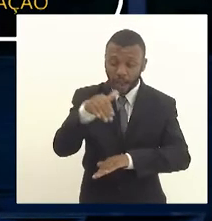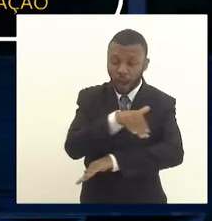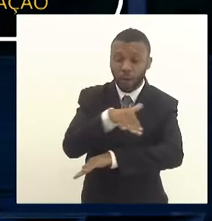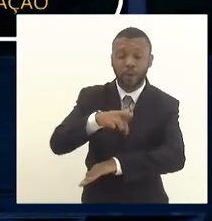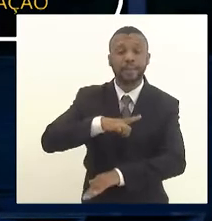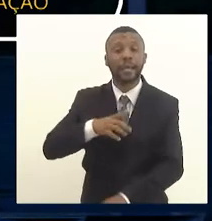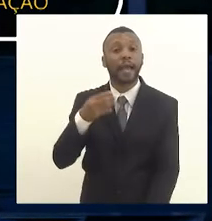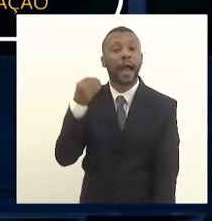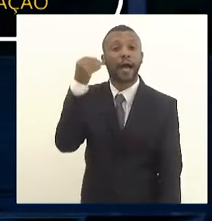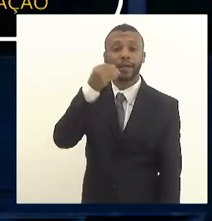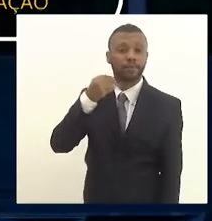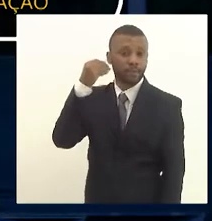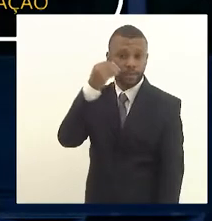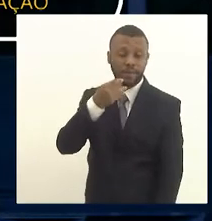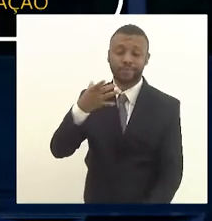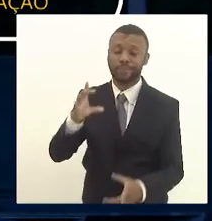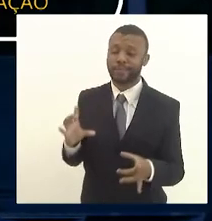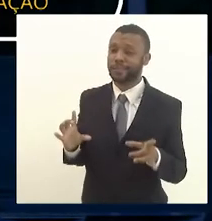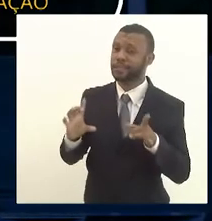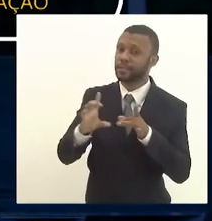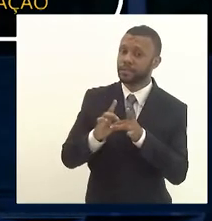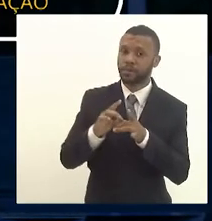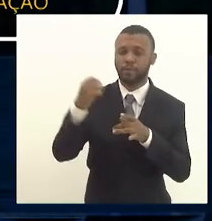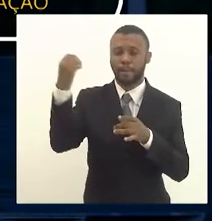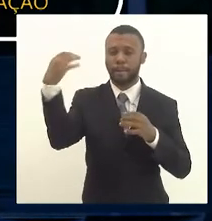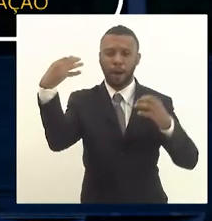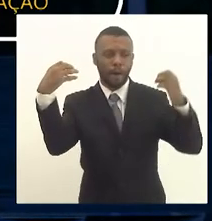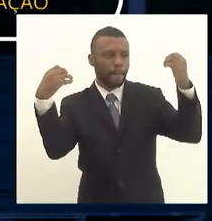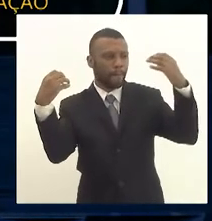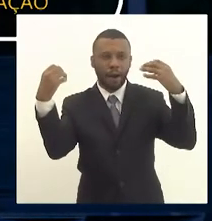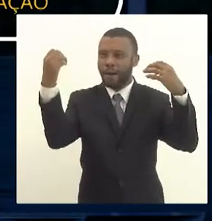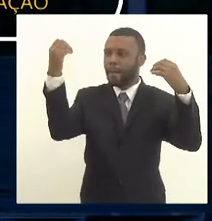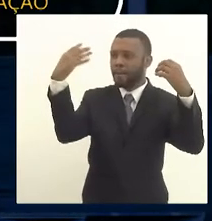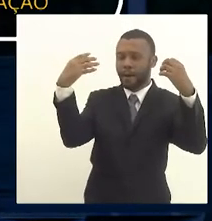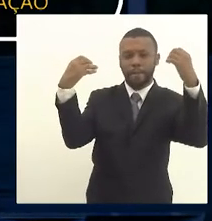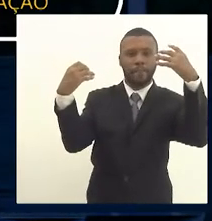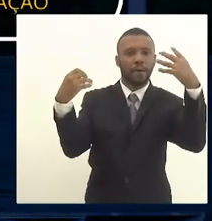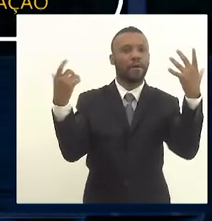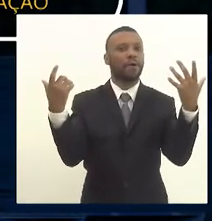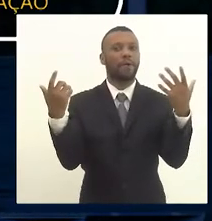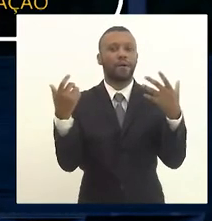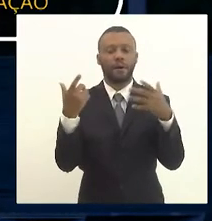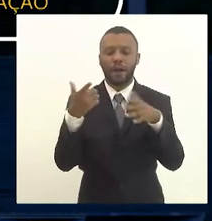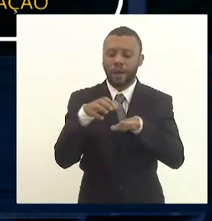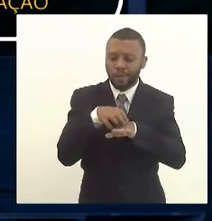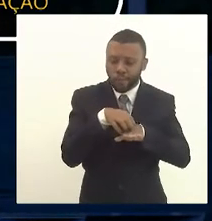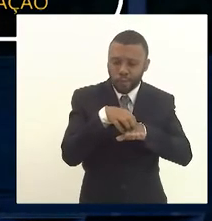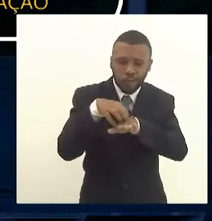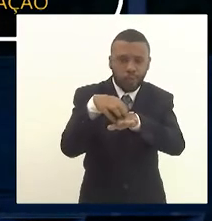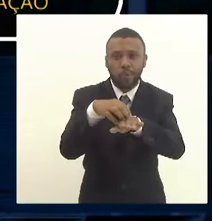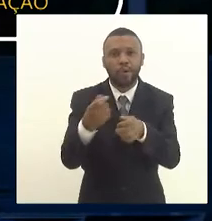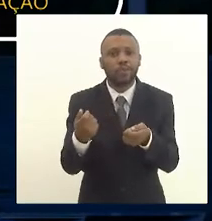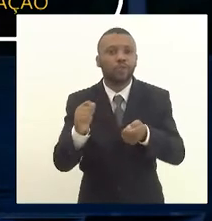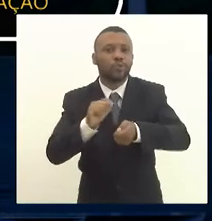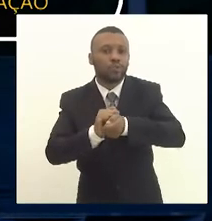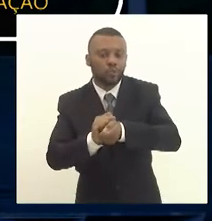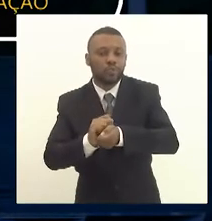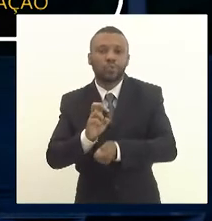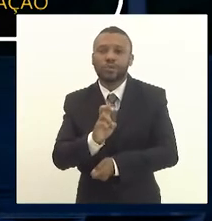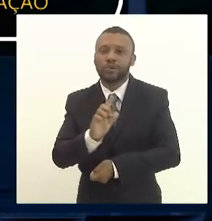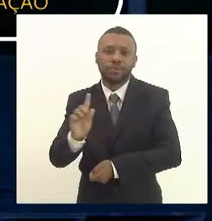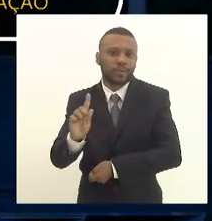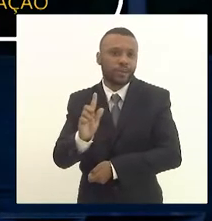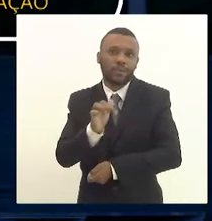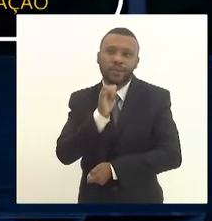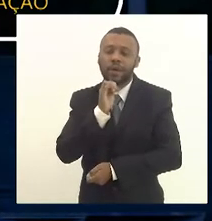vivenciado uma integração de iluminação, resíduos sólidos, mobilidade urbana, com 5G, vai poder investir, por exemplo, num